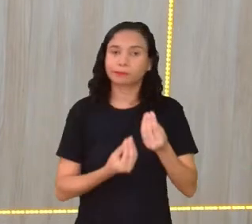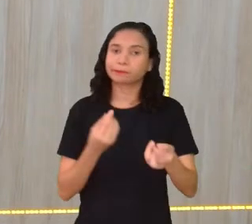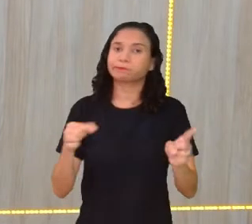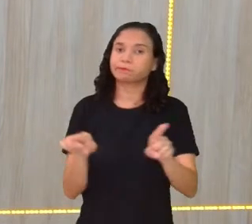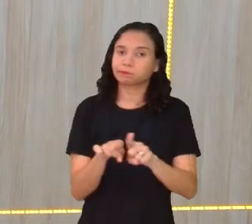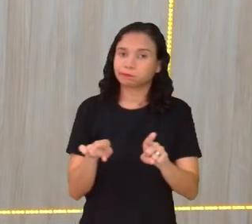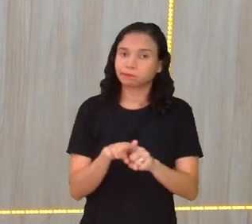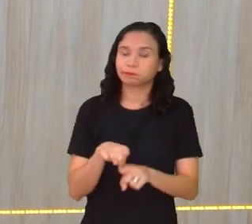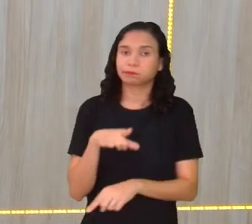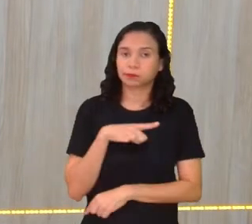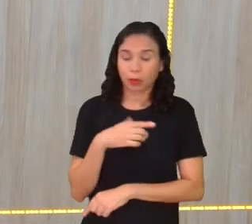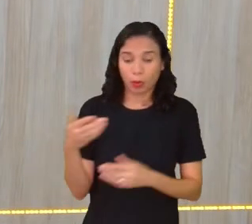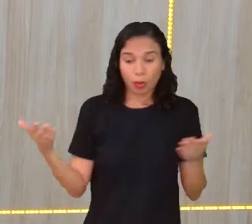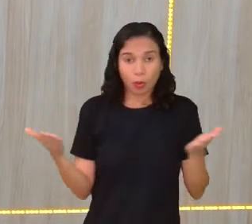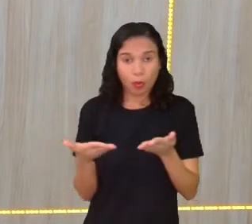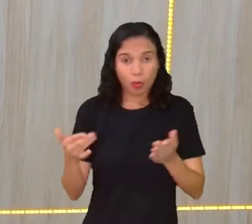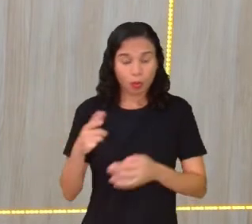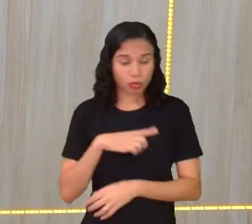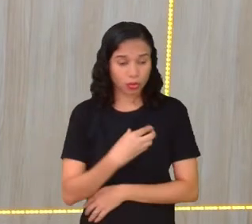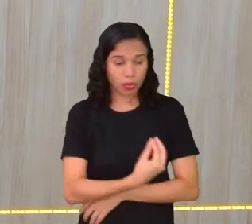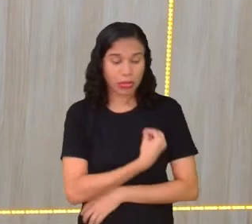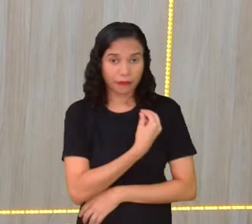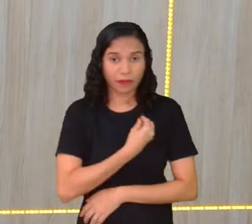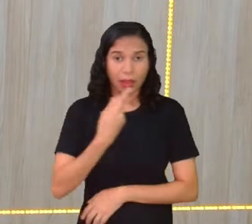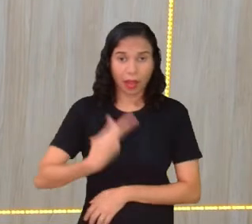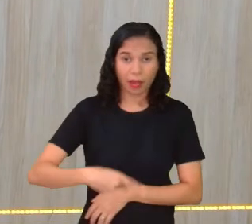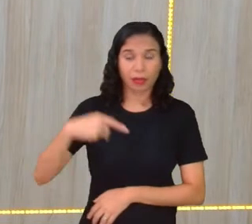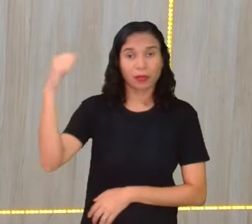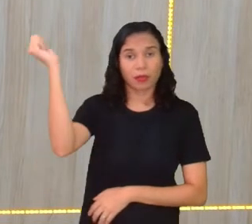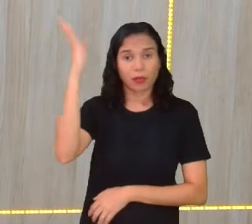Inclusive, ele hoje vive aqui no Brasil.